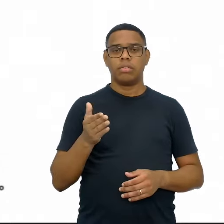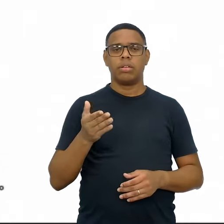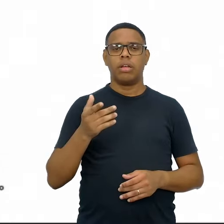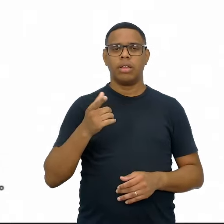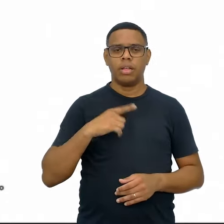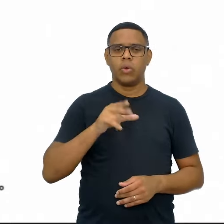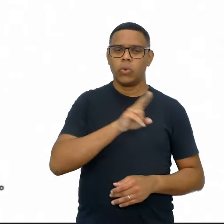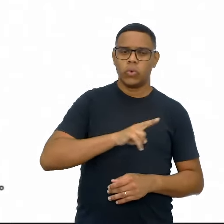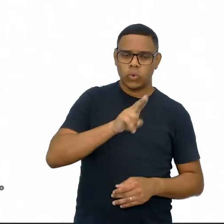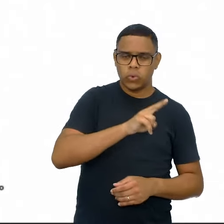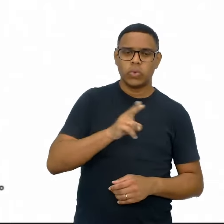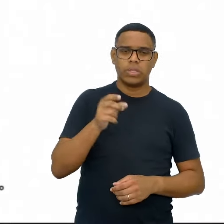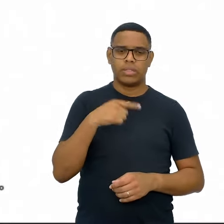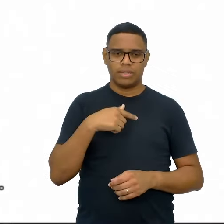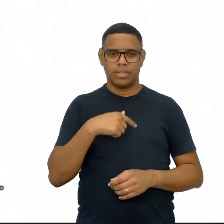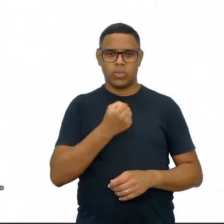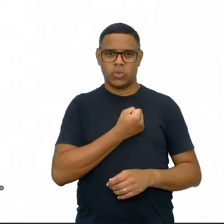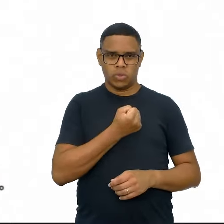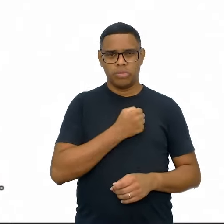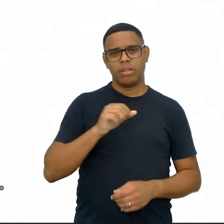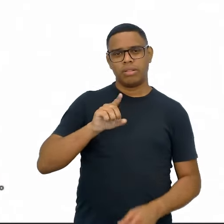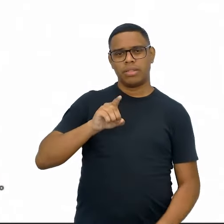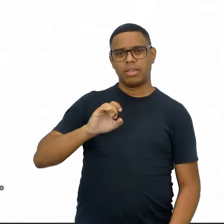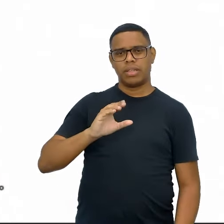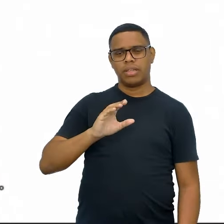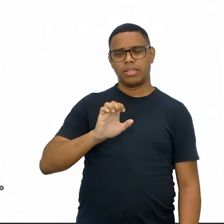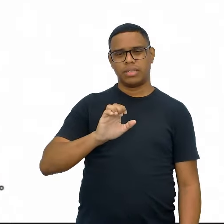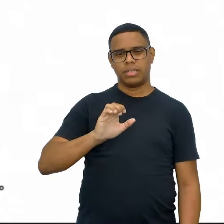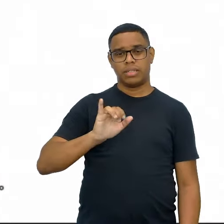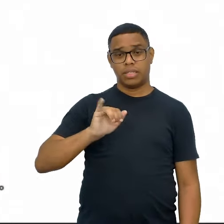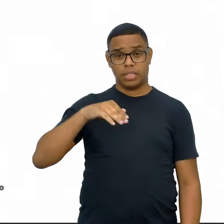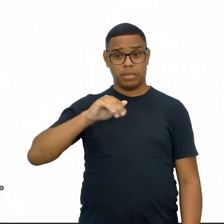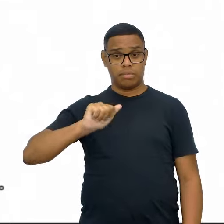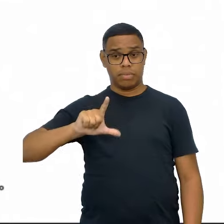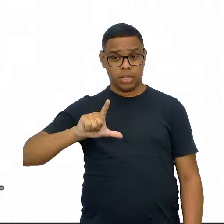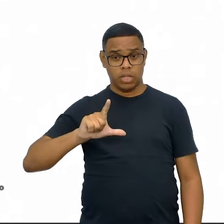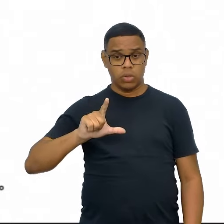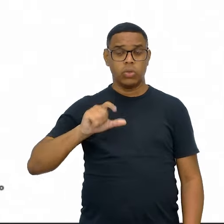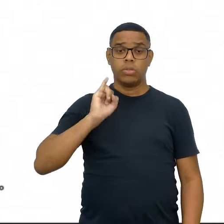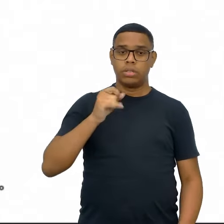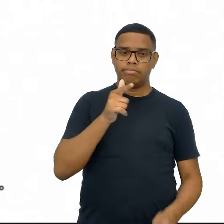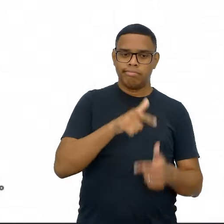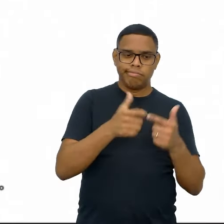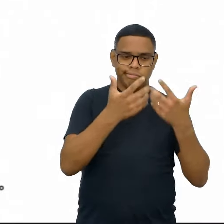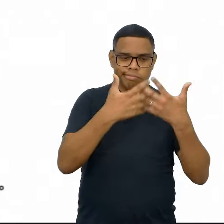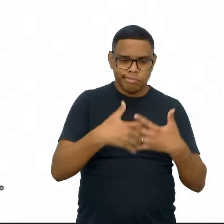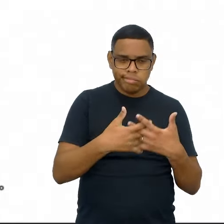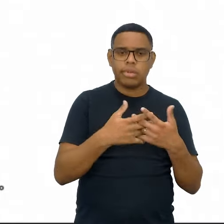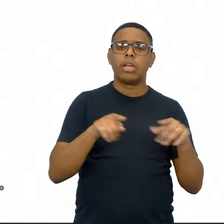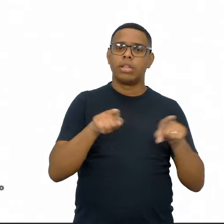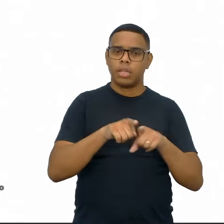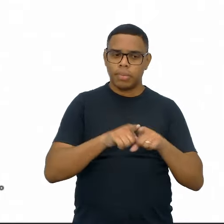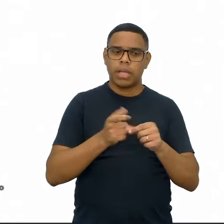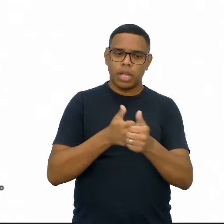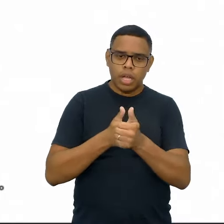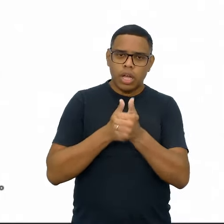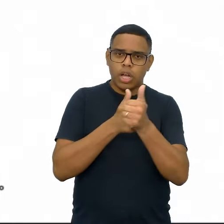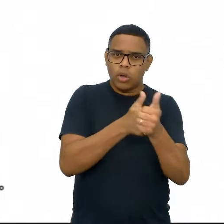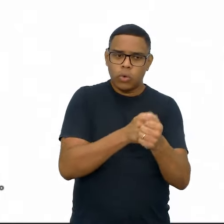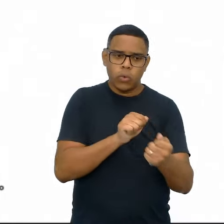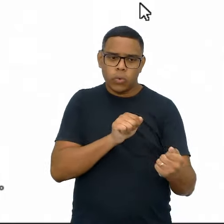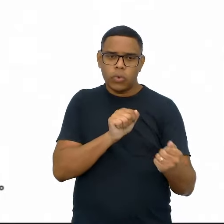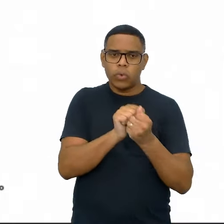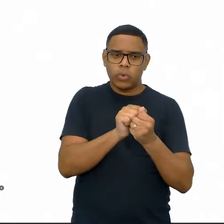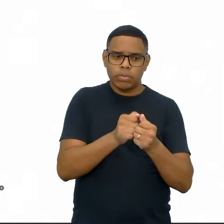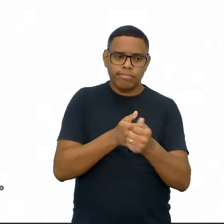a utilização desse sistema de numeração decimal dentro de uma situação problema também precisa ser acompanhada de perto,